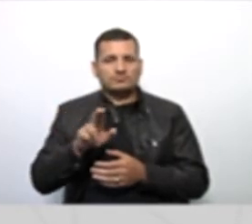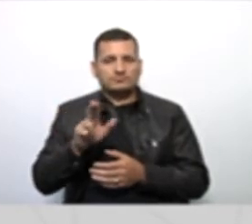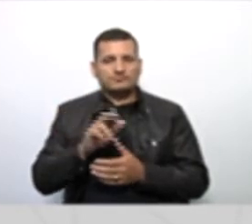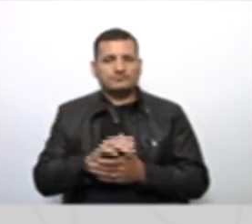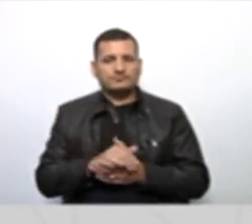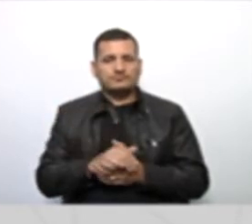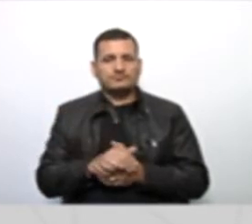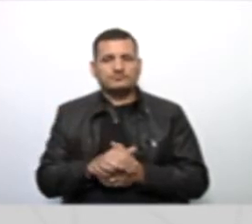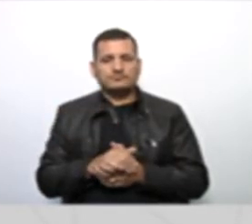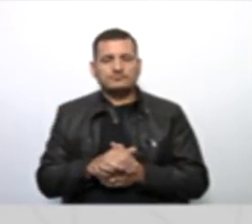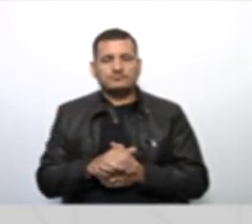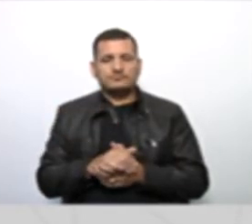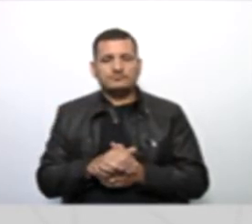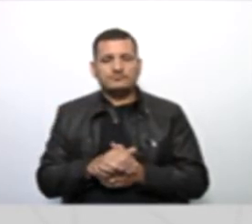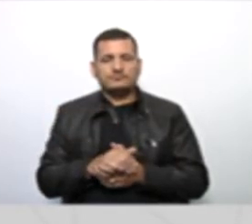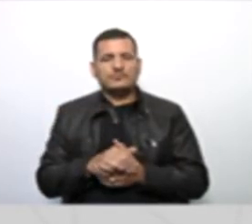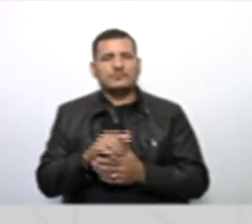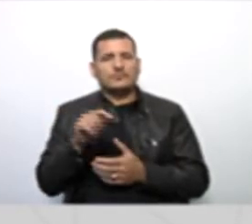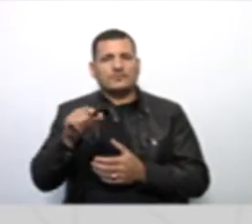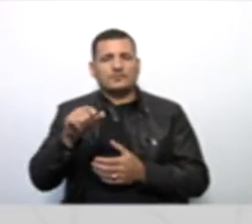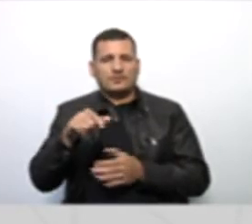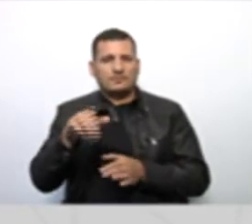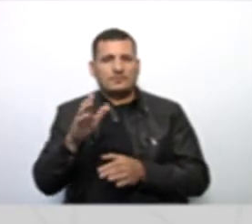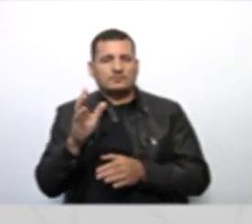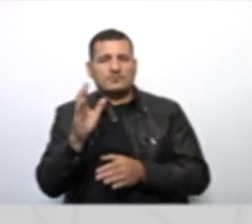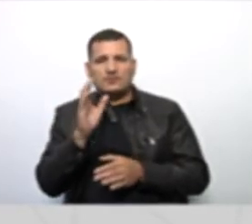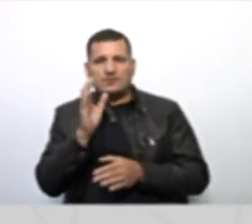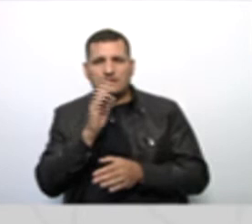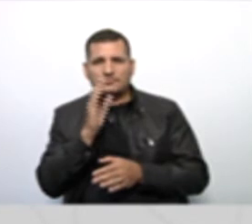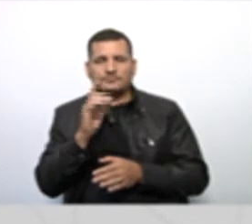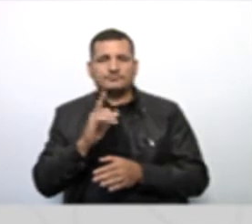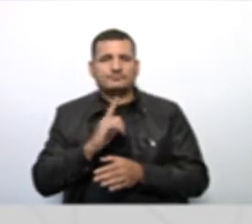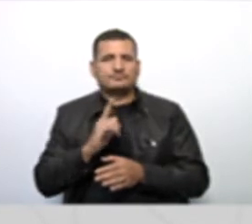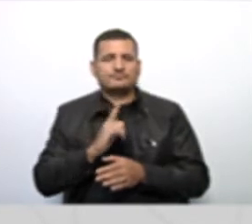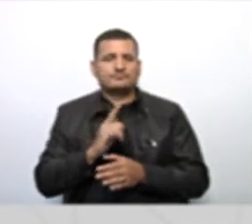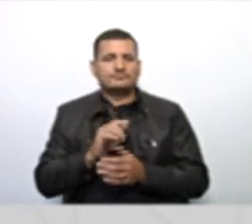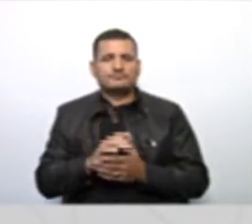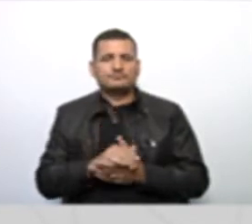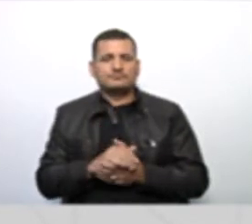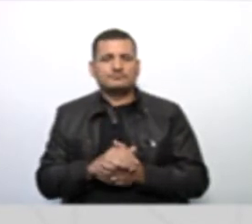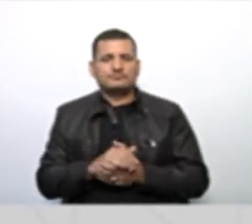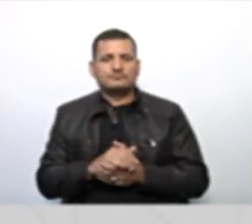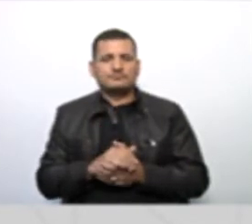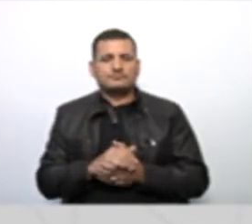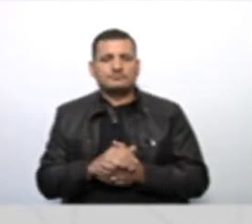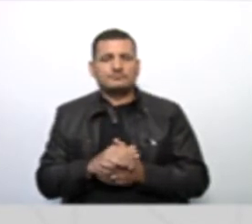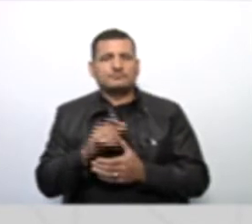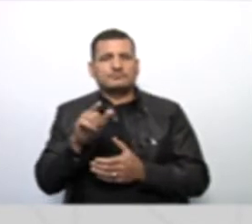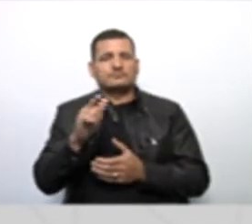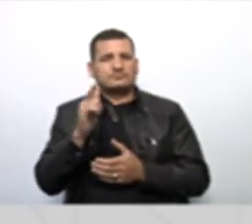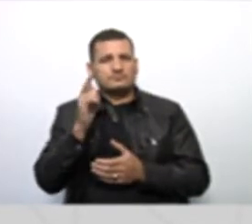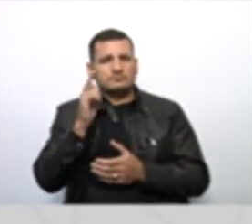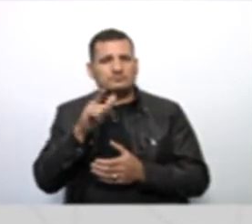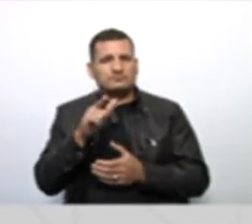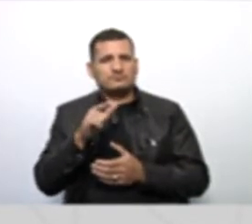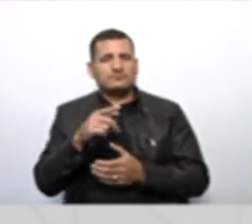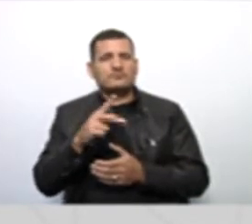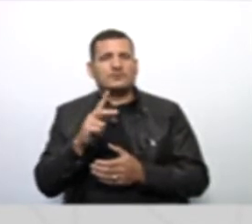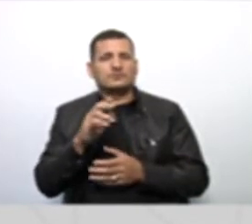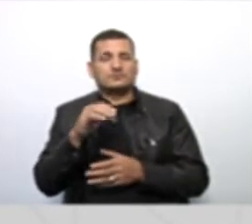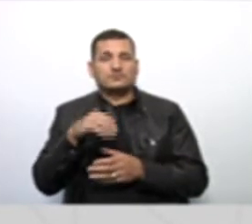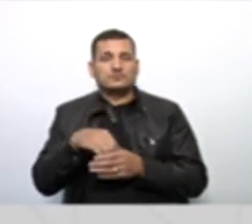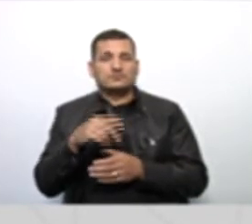pouquinho mais rápido, entendeu, do que o Web App, ele consegue sim se fixar um pouquinho mais no seu